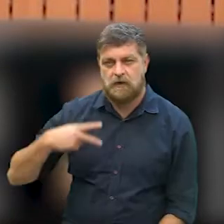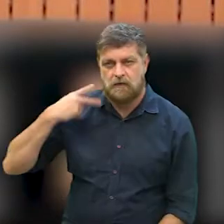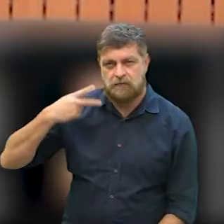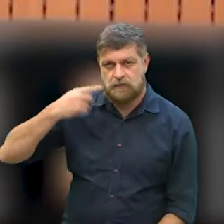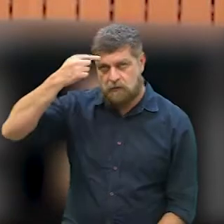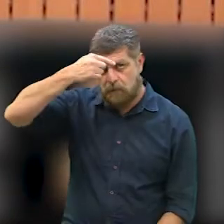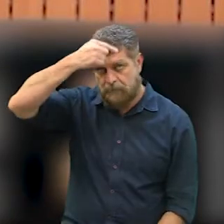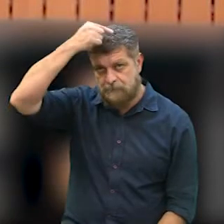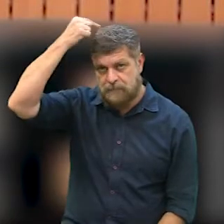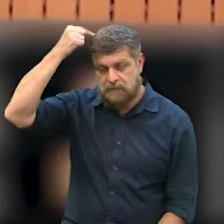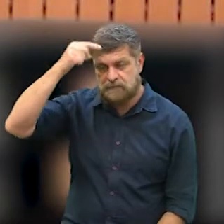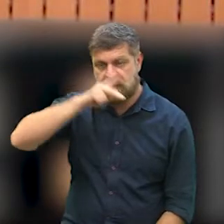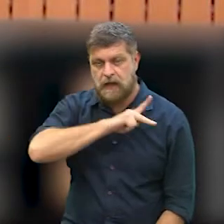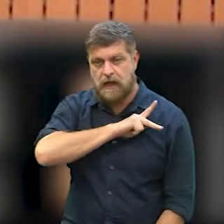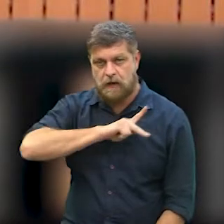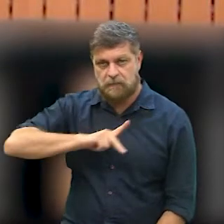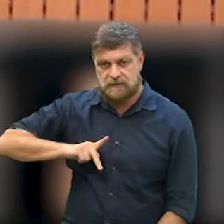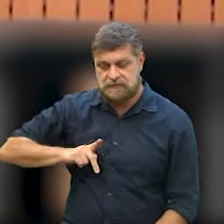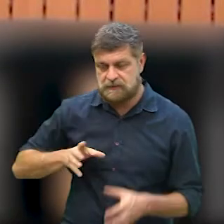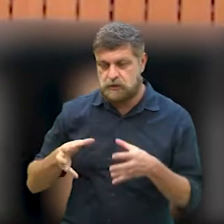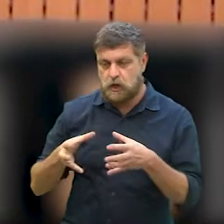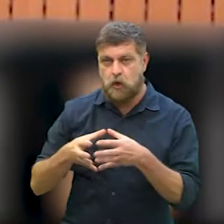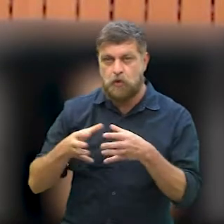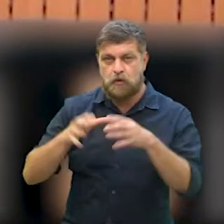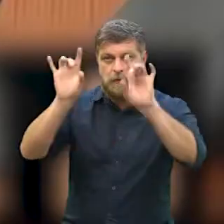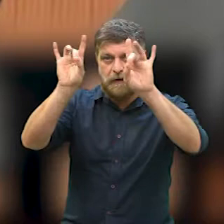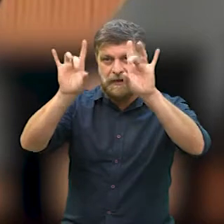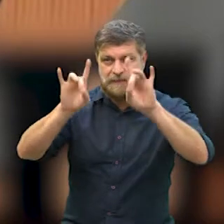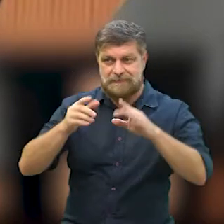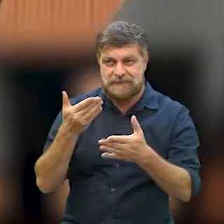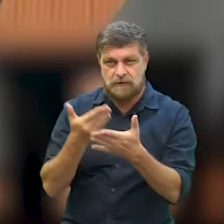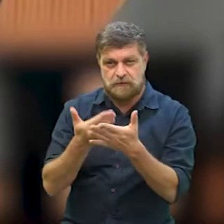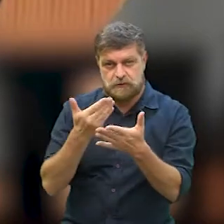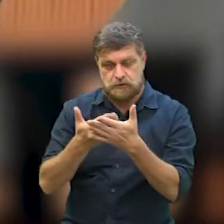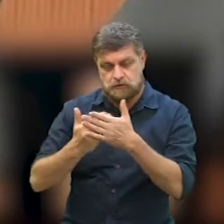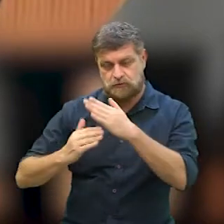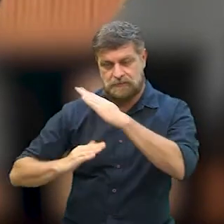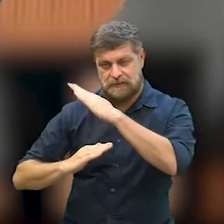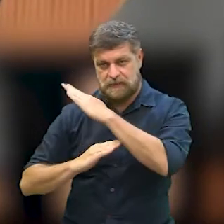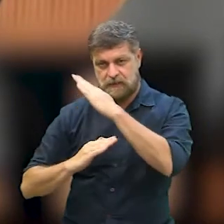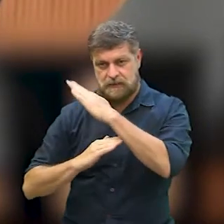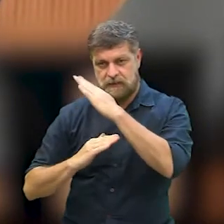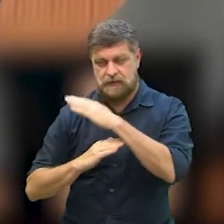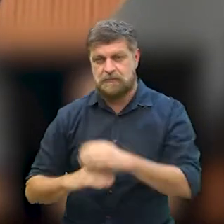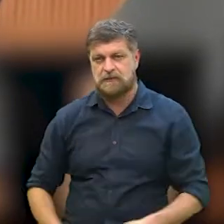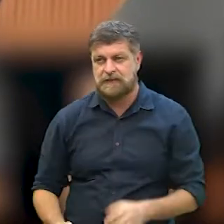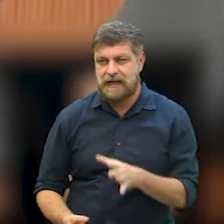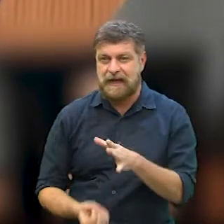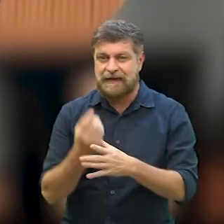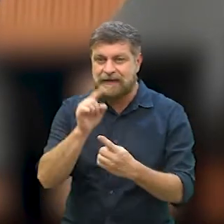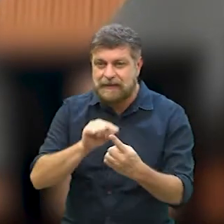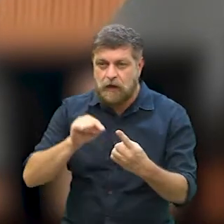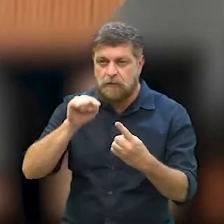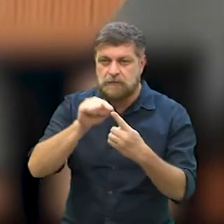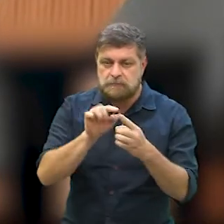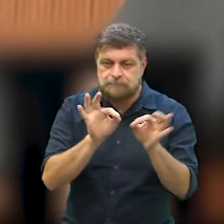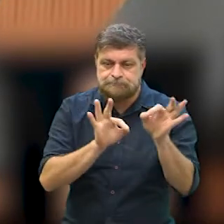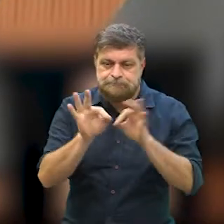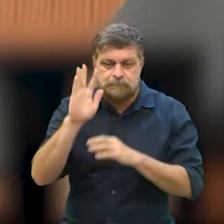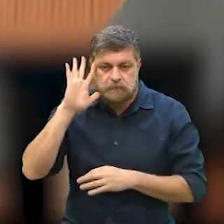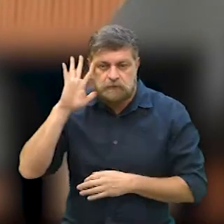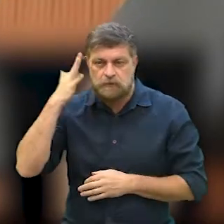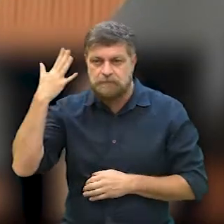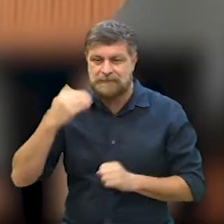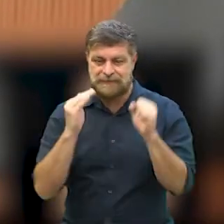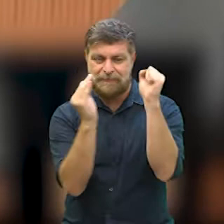e com o vereador Paulo Gaspar na presidência a comissão especial de estudos da Câmara de Campinas criada